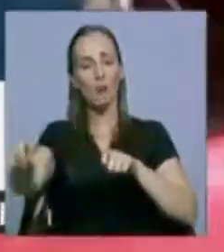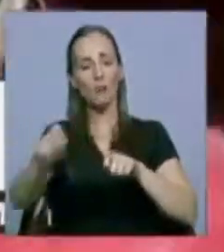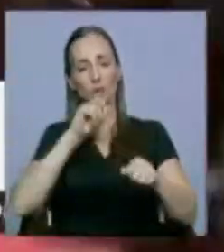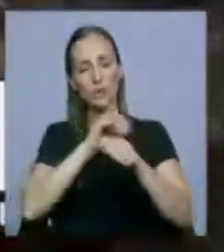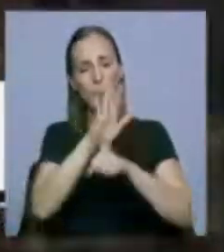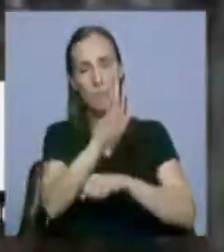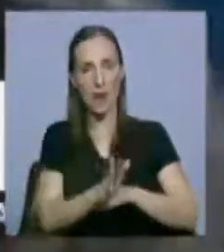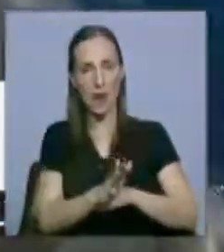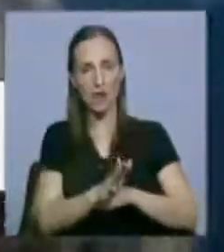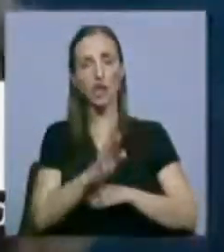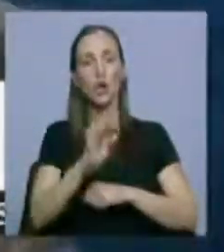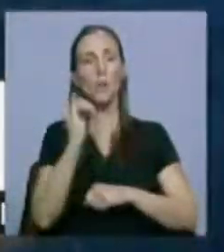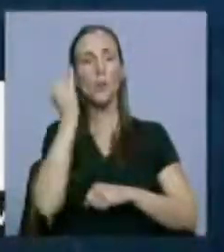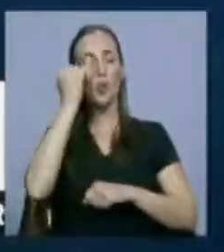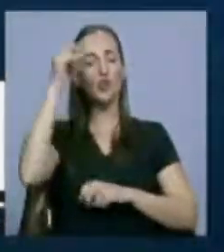sul de Portimão.